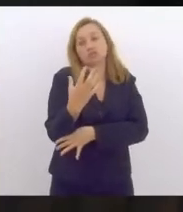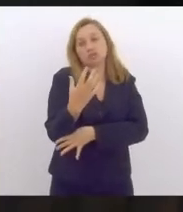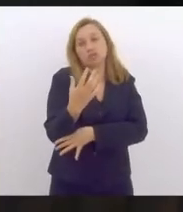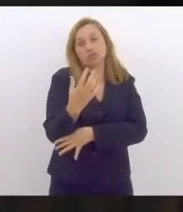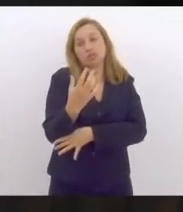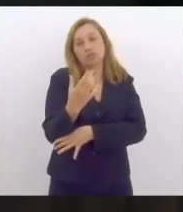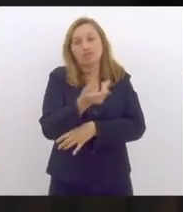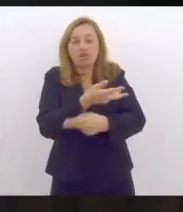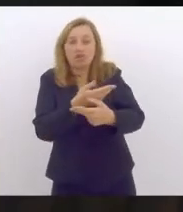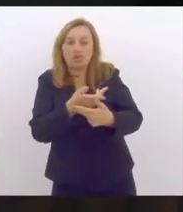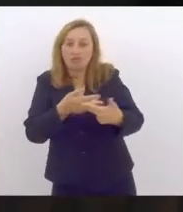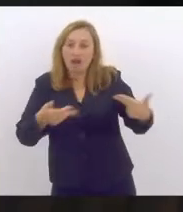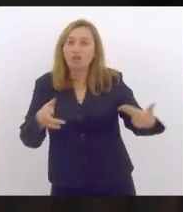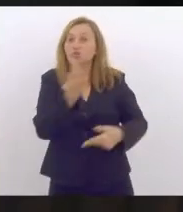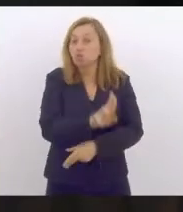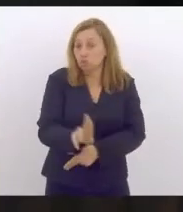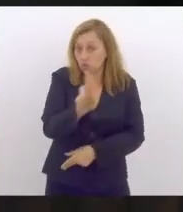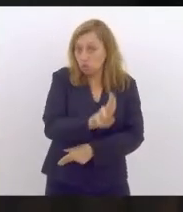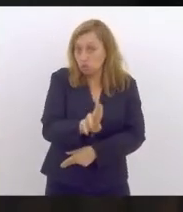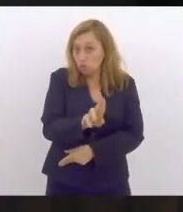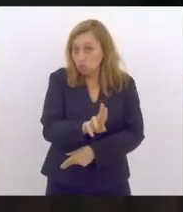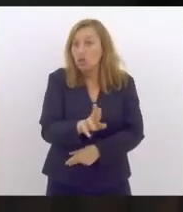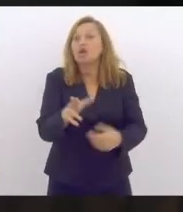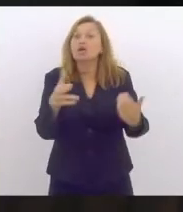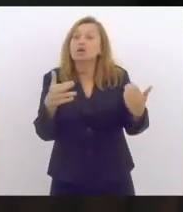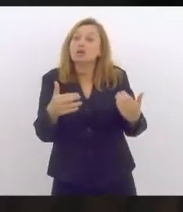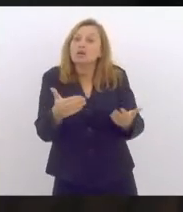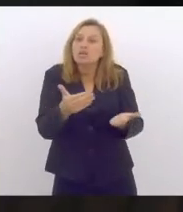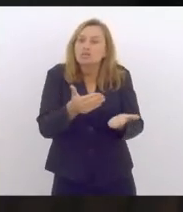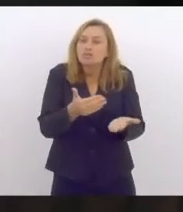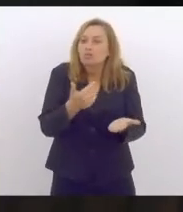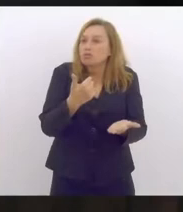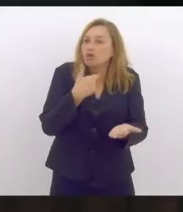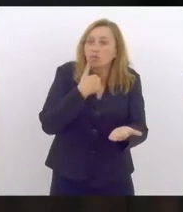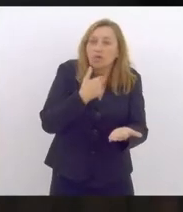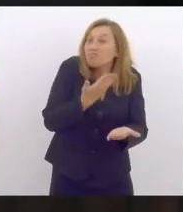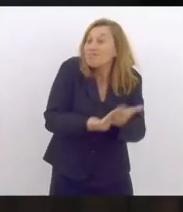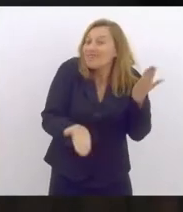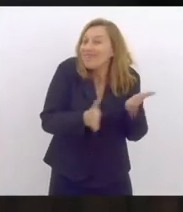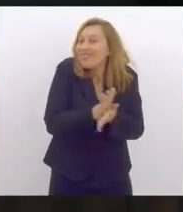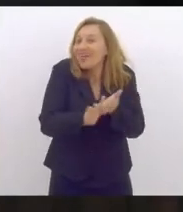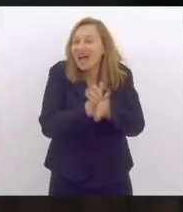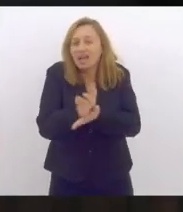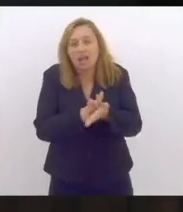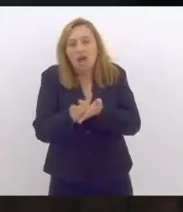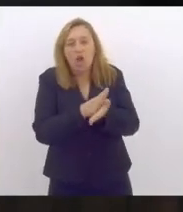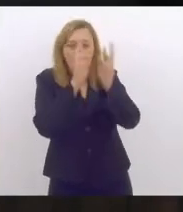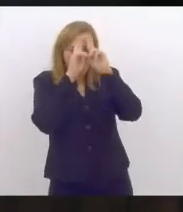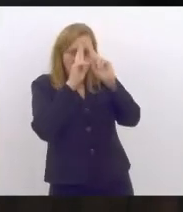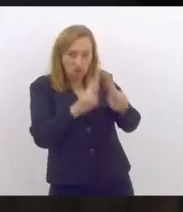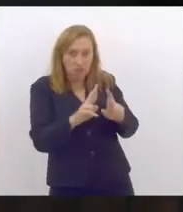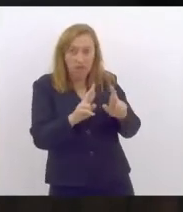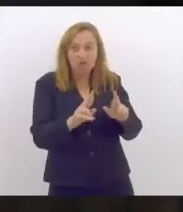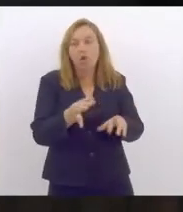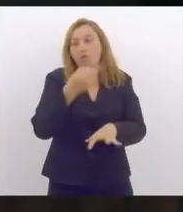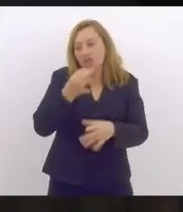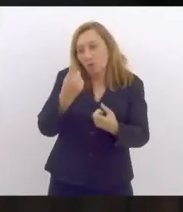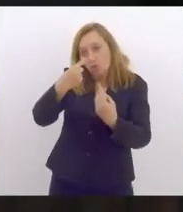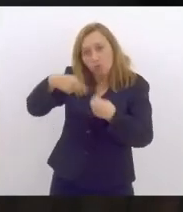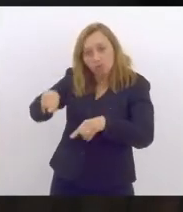multiuso. E a gente, o princípio é não perder nada. Eu respeito quem tem opinião contrária, quem